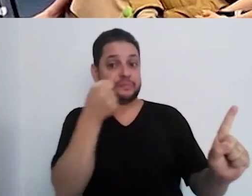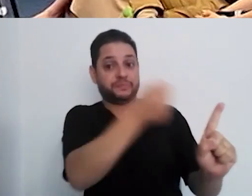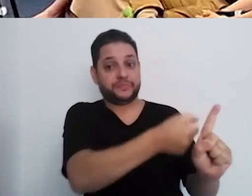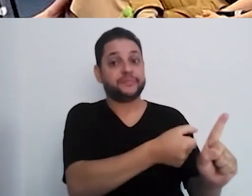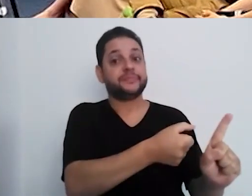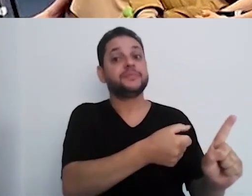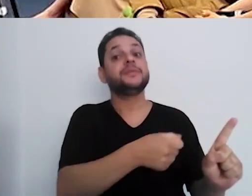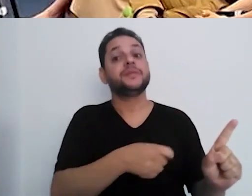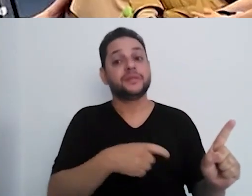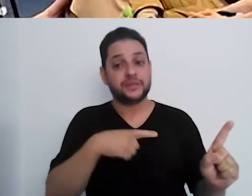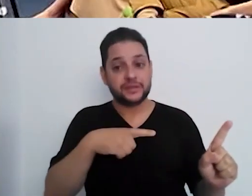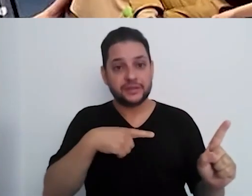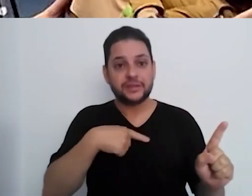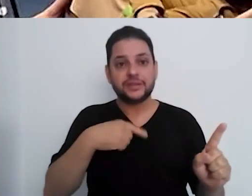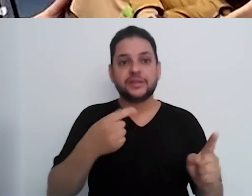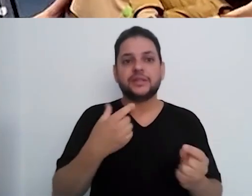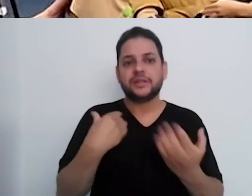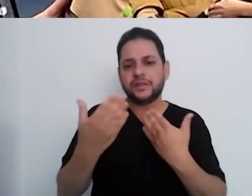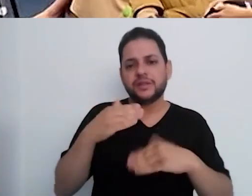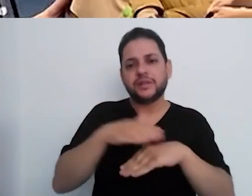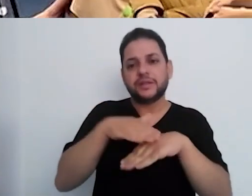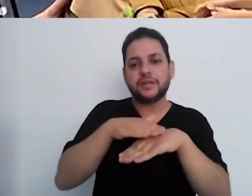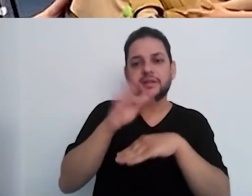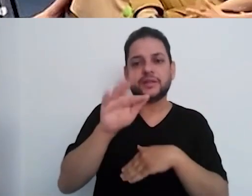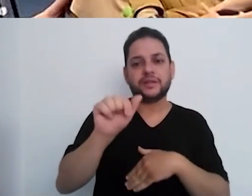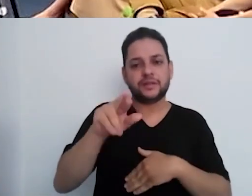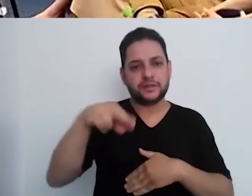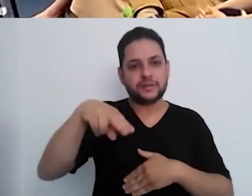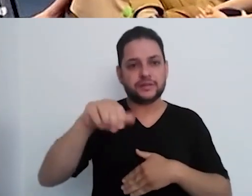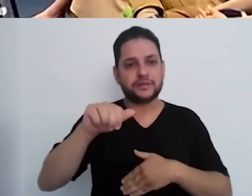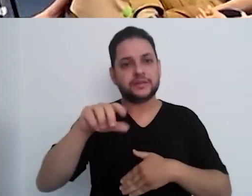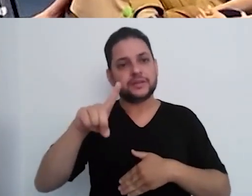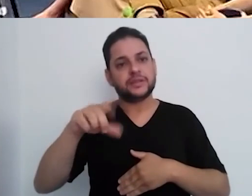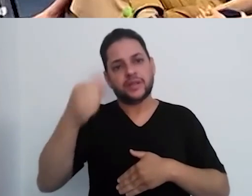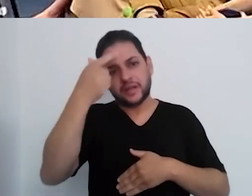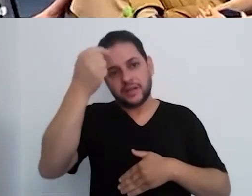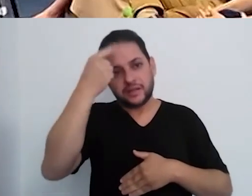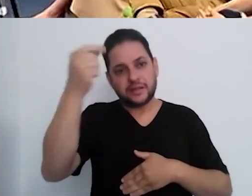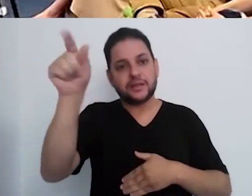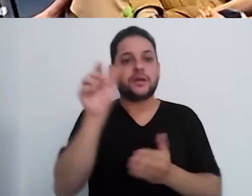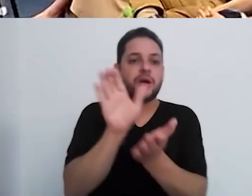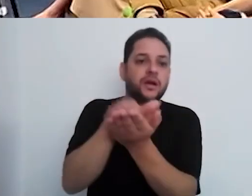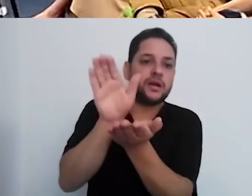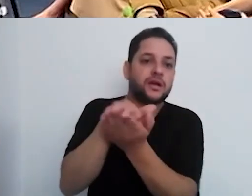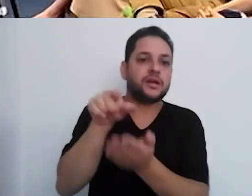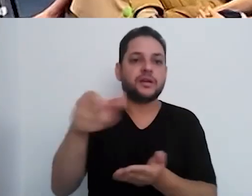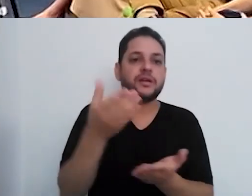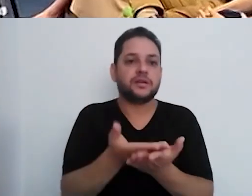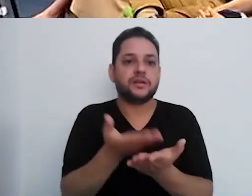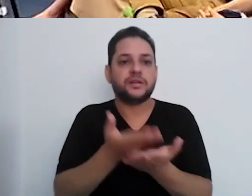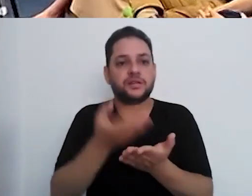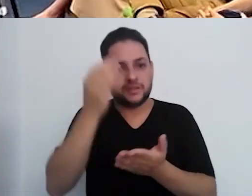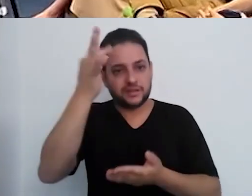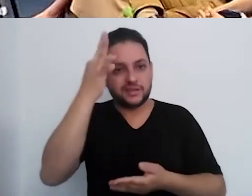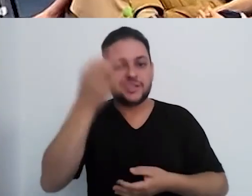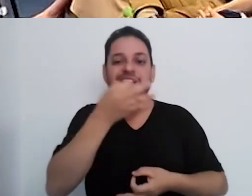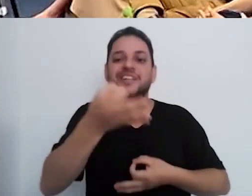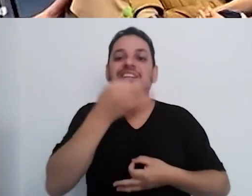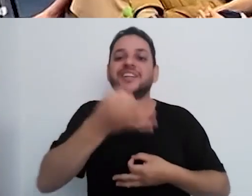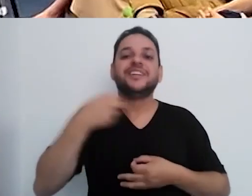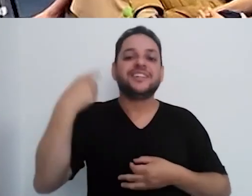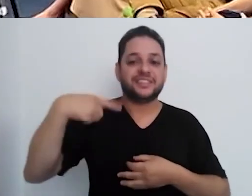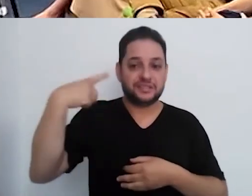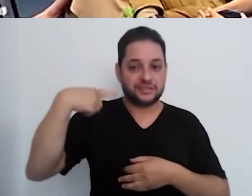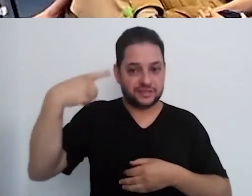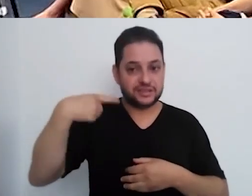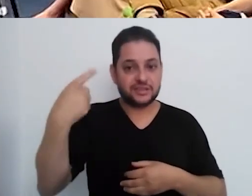que eu conversei muito com a Fernanda Rosenblatt, a acadêmica lá de Pernambuco, que estuda teoria crítica do direito, e é muito, muito